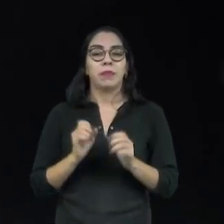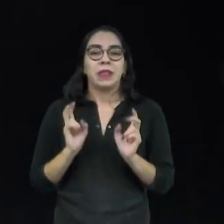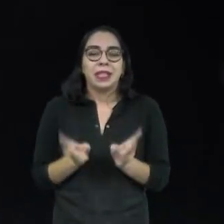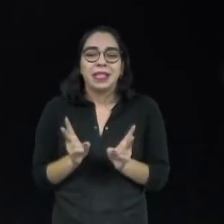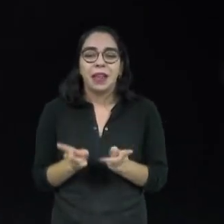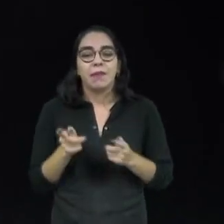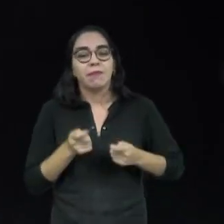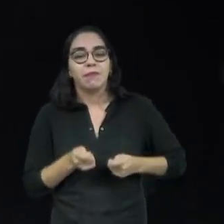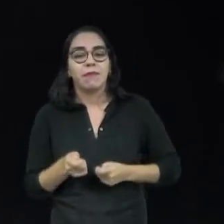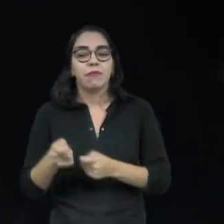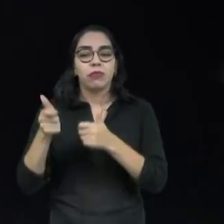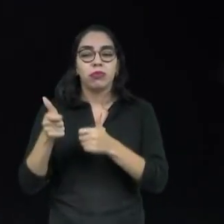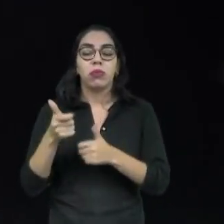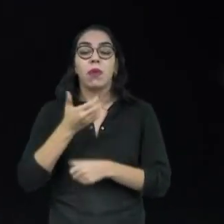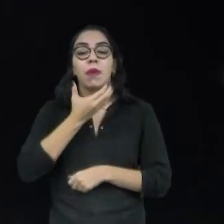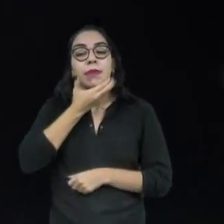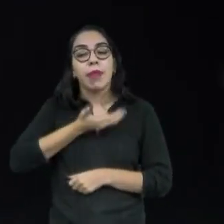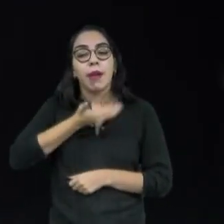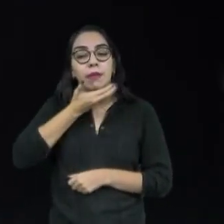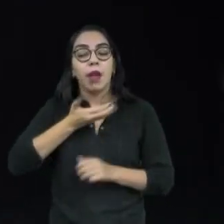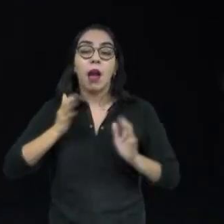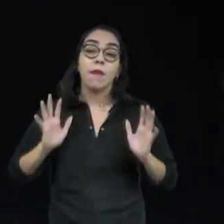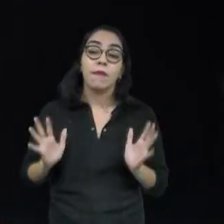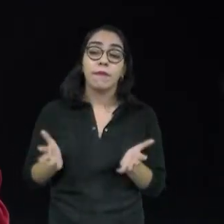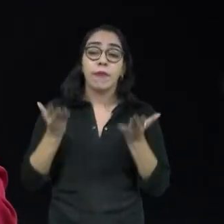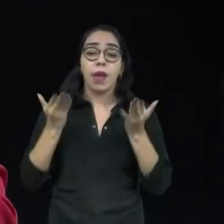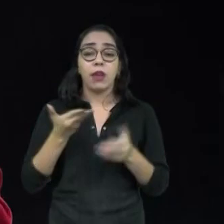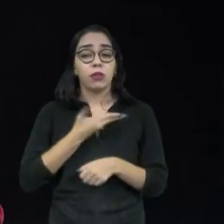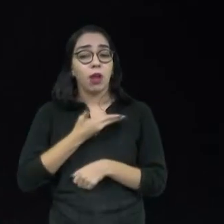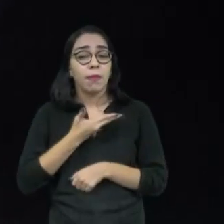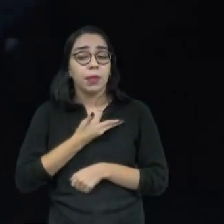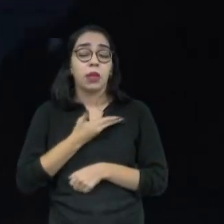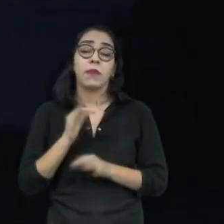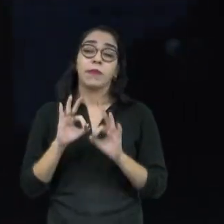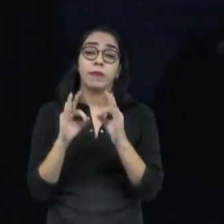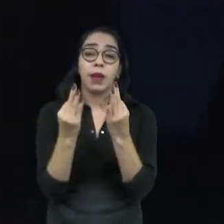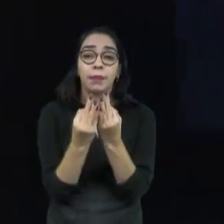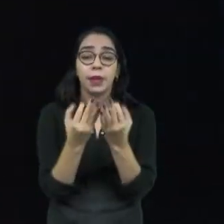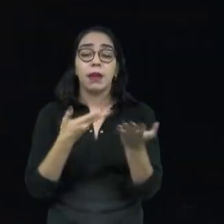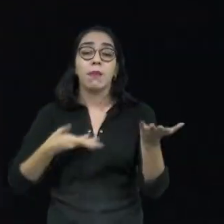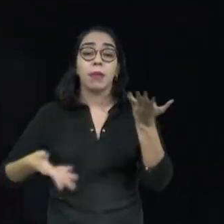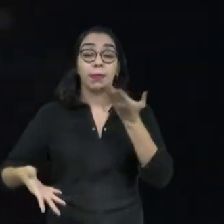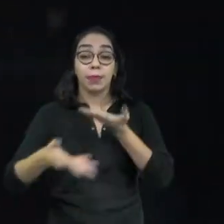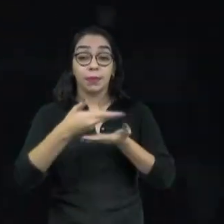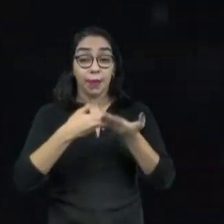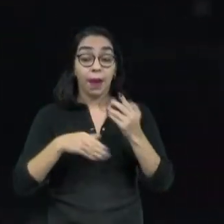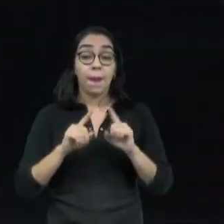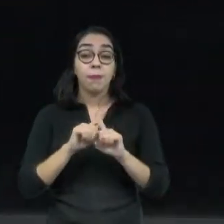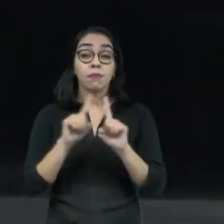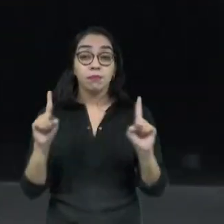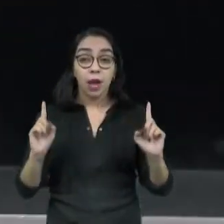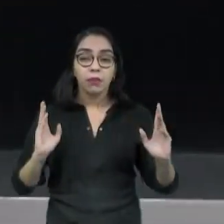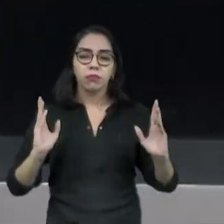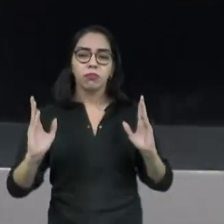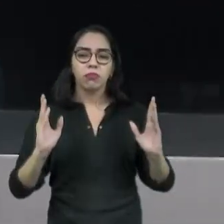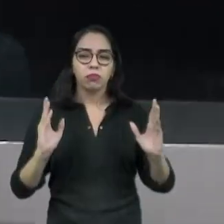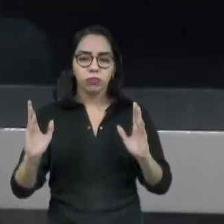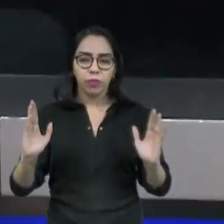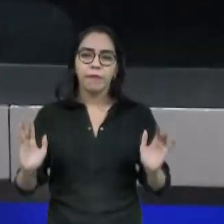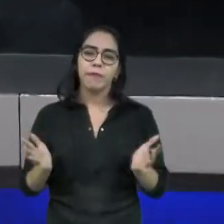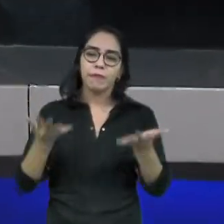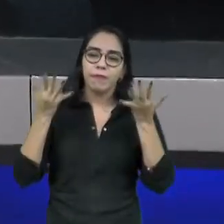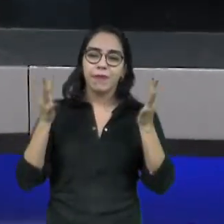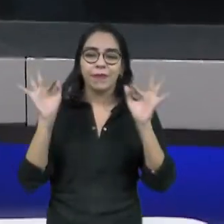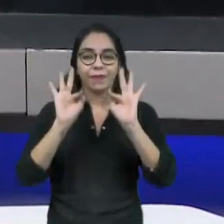reveillon confraternizações de amigos e familiares Mas apesar de ser um período festivo e de